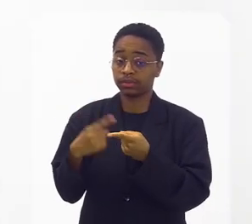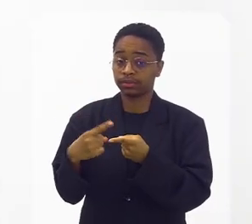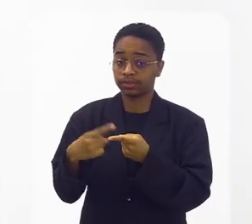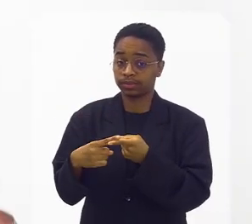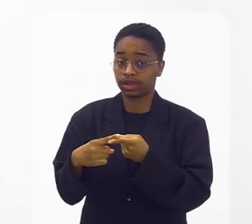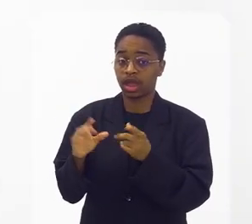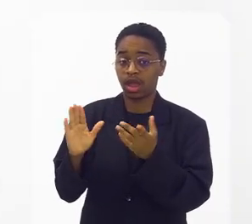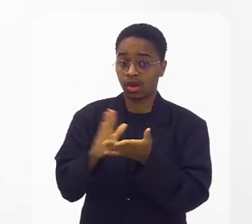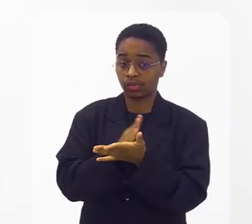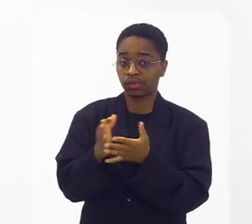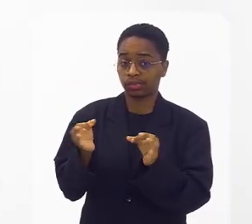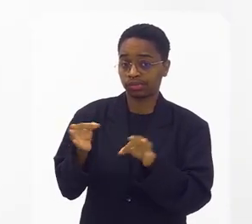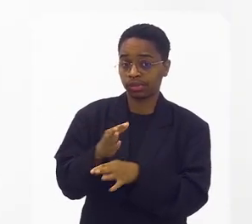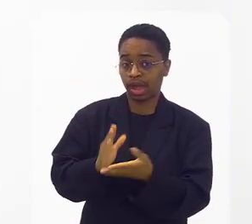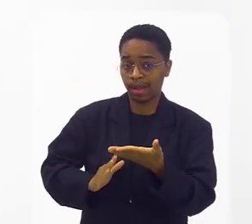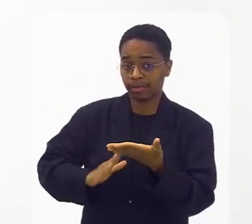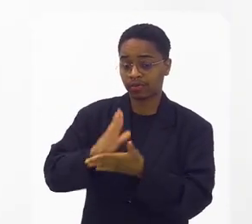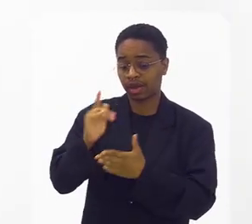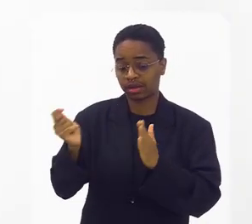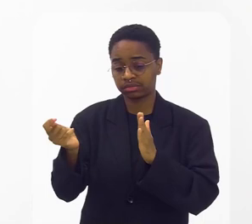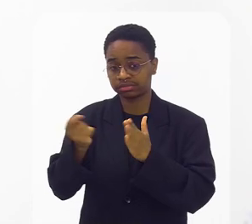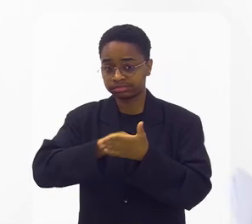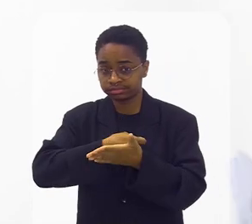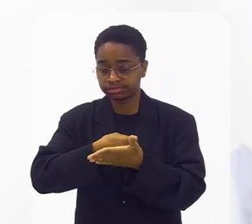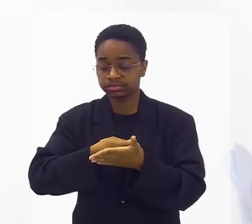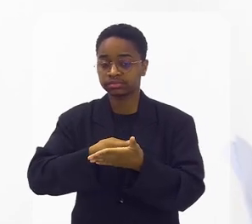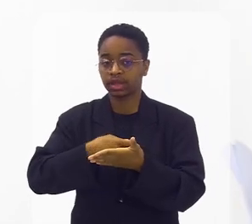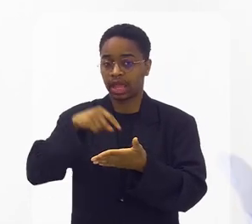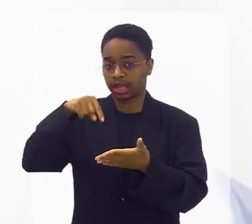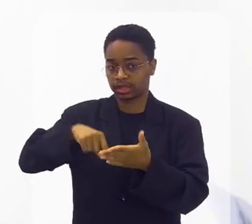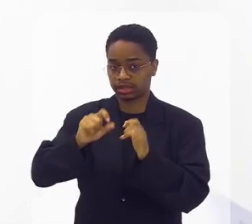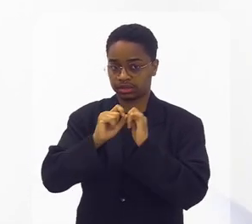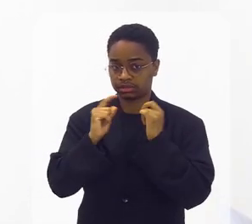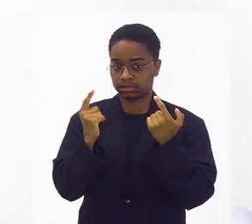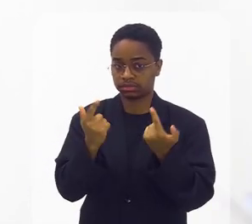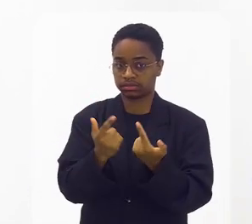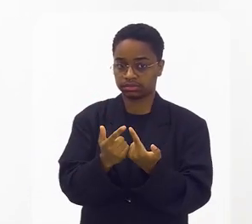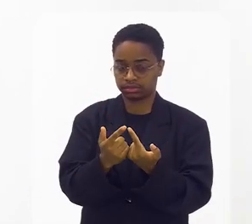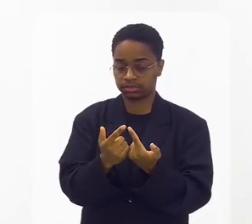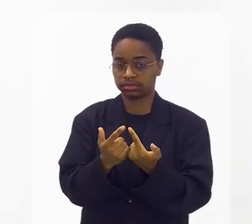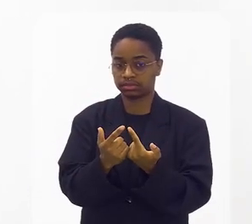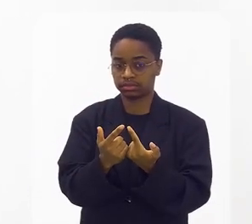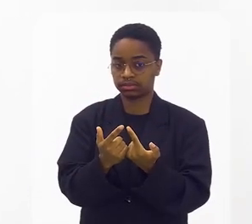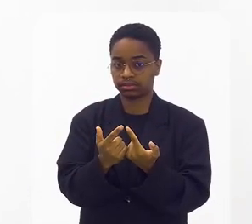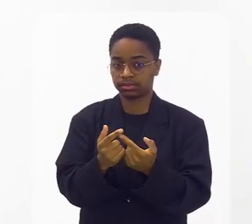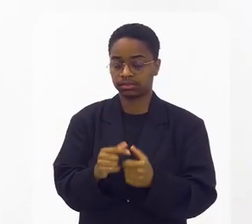algumas delas que são aprovadas, sancionadas por esta Casa.